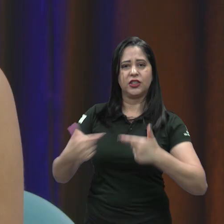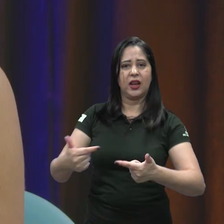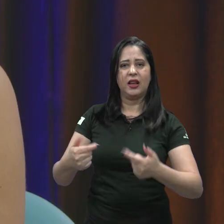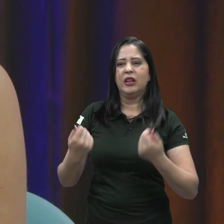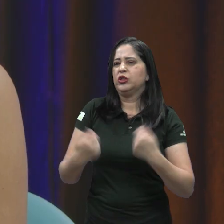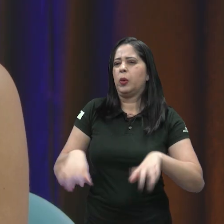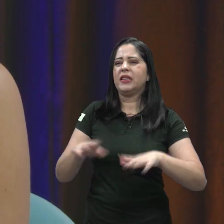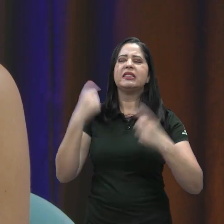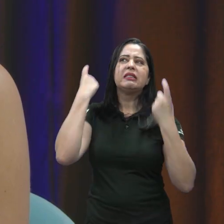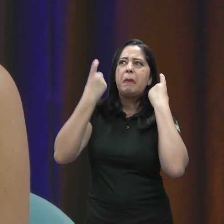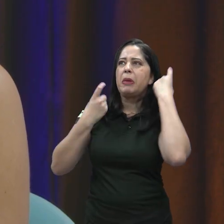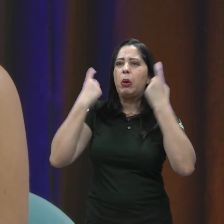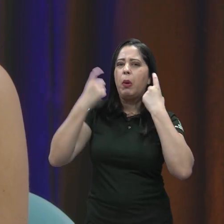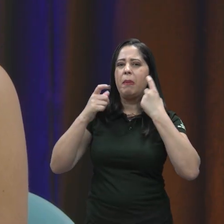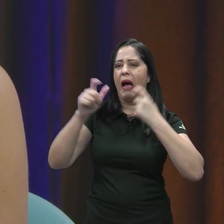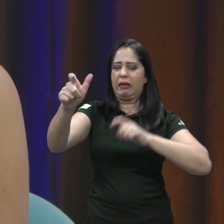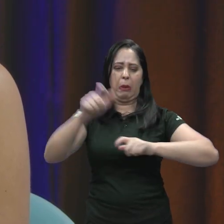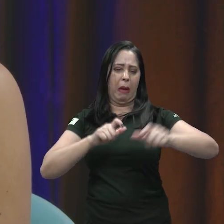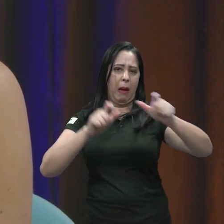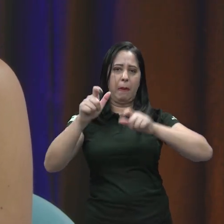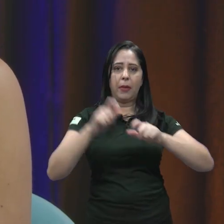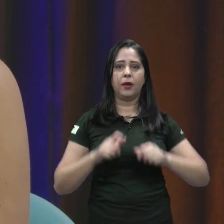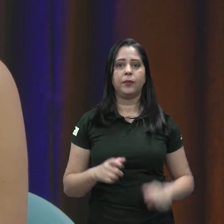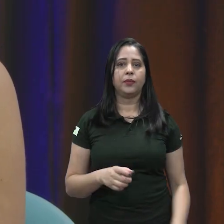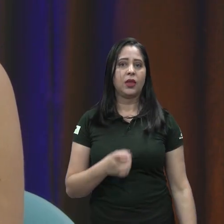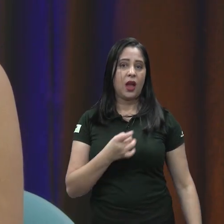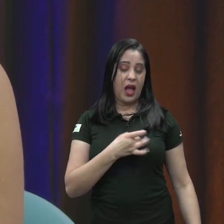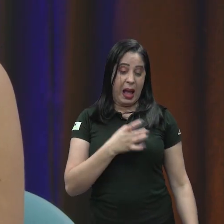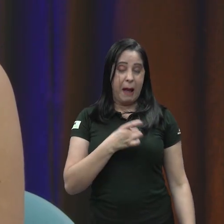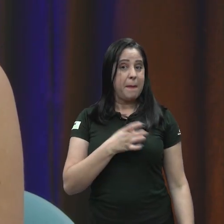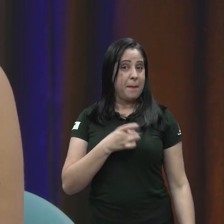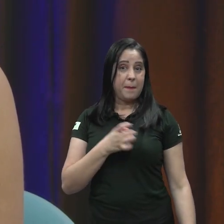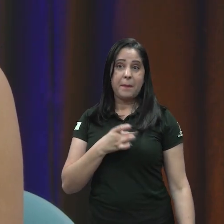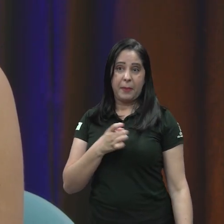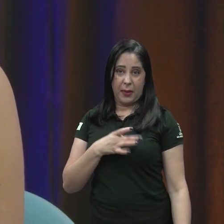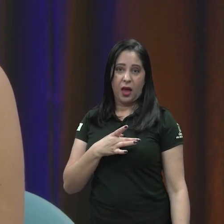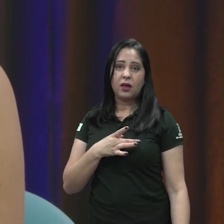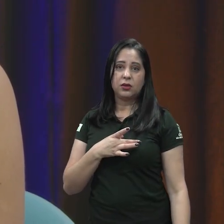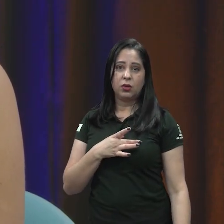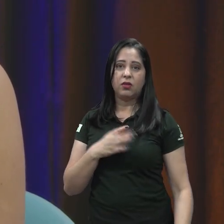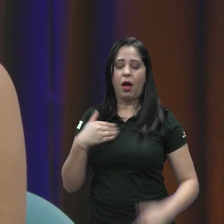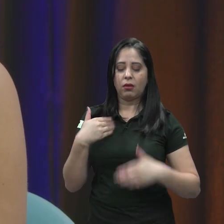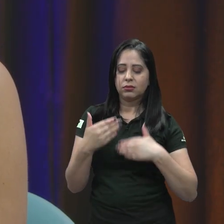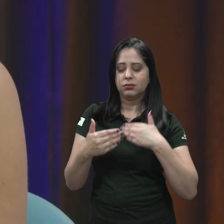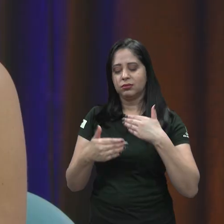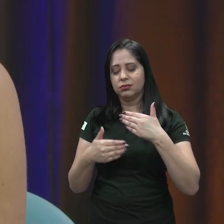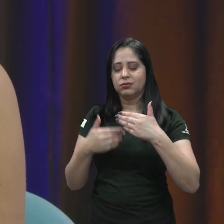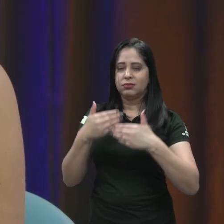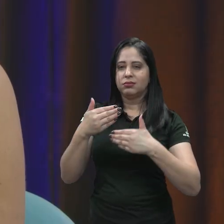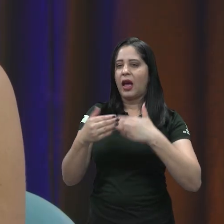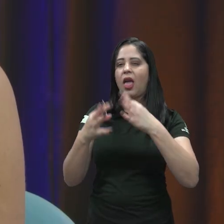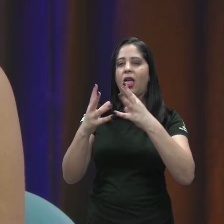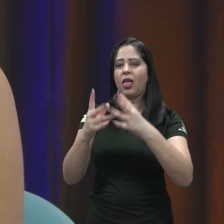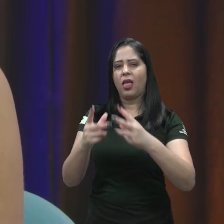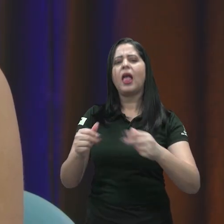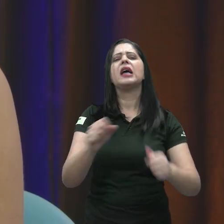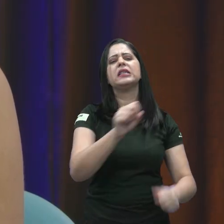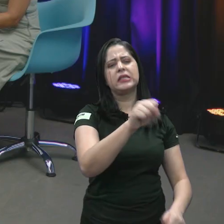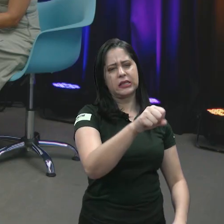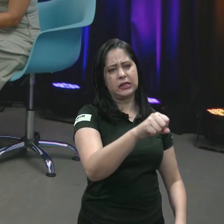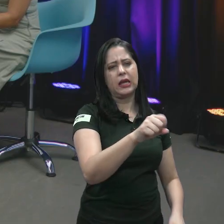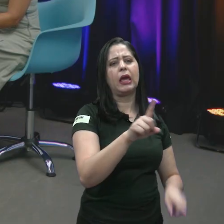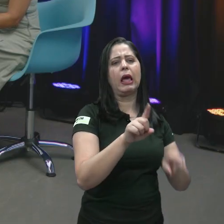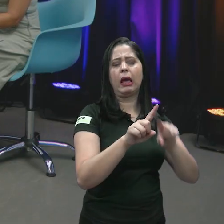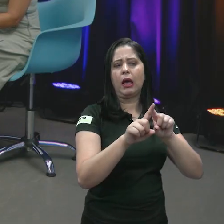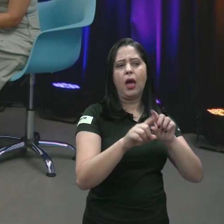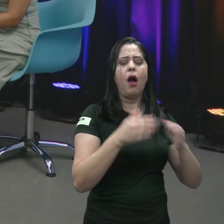vai falar, vai e faz, Exatamente, né? exatamente. é isso aí. Então, e o medo eu acho que também é uma questão de tempo, né, João? A gente Sim, vai, criando né? uma maturidade, né, em cima. Quanto